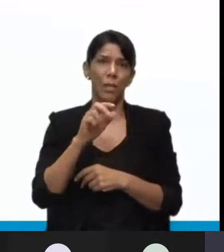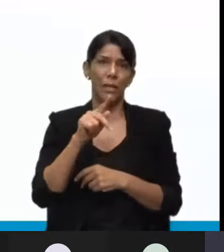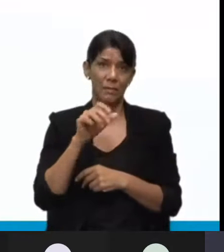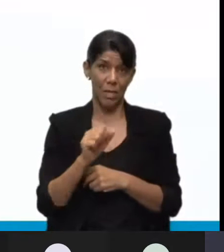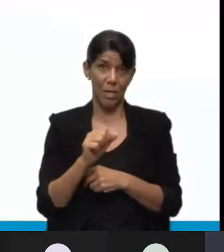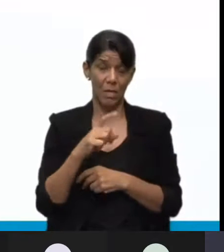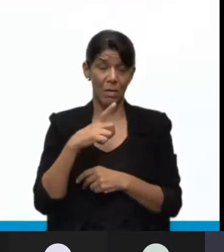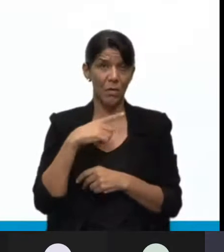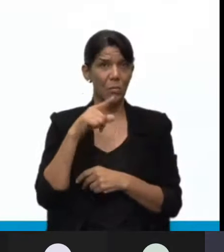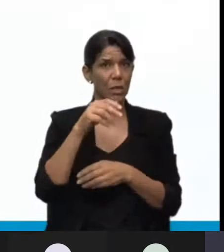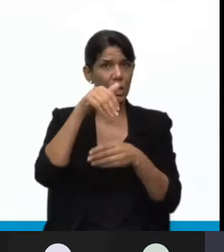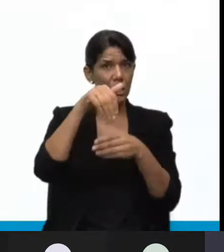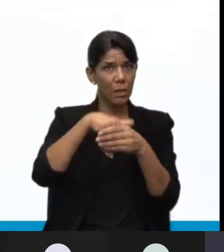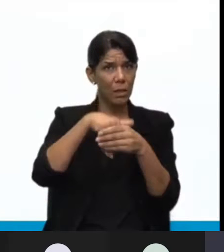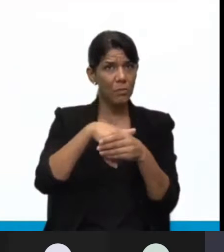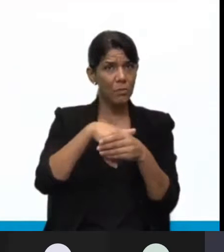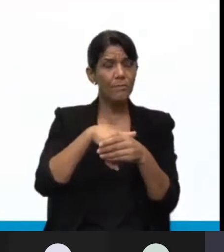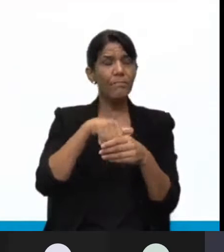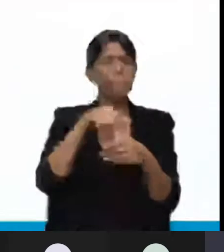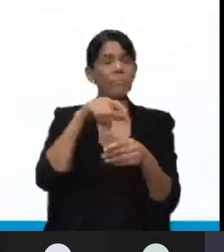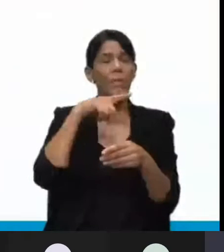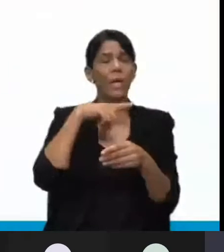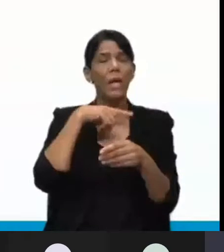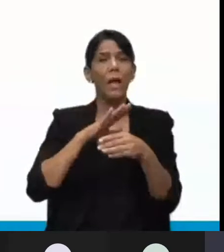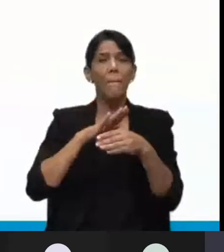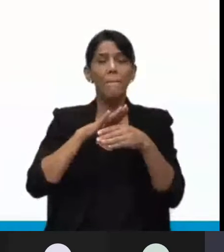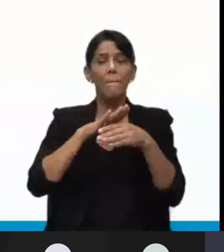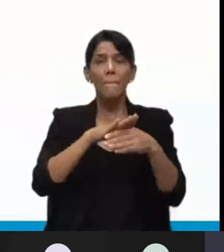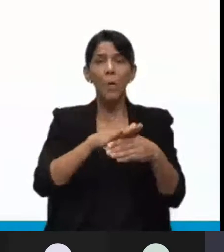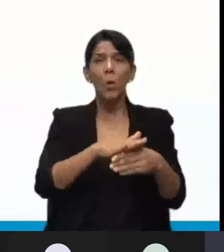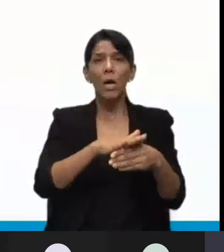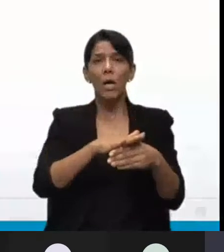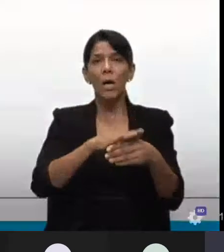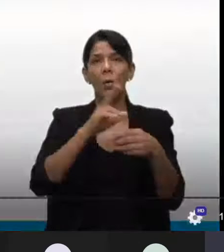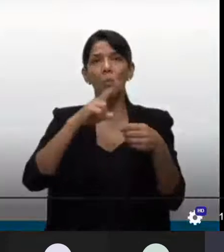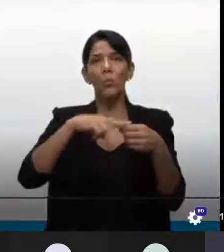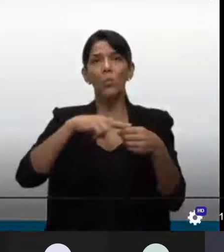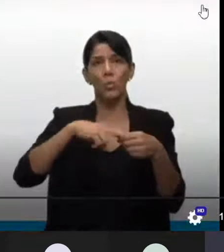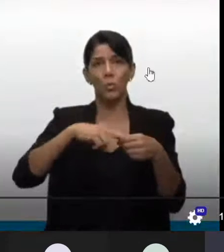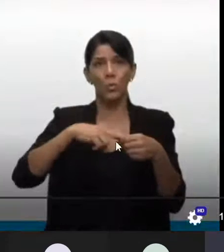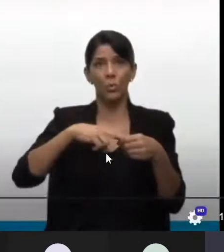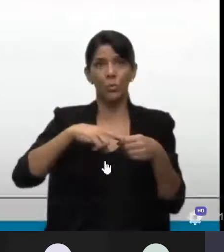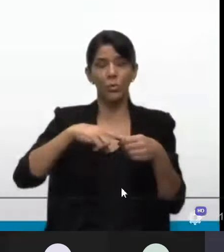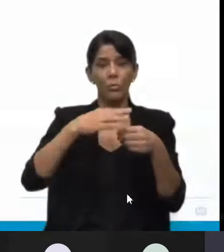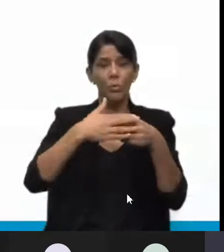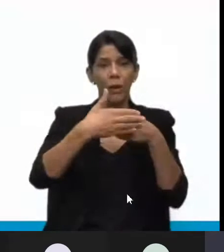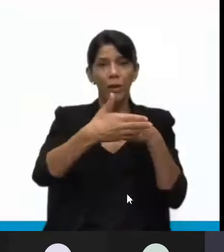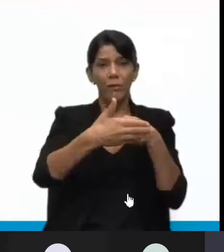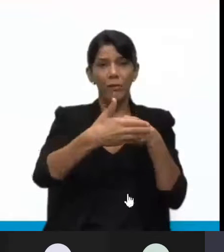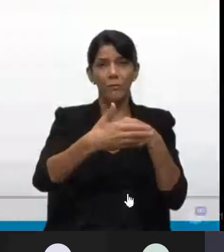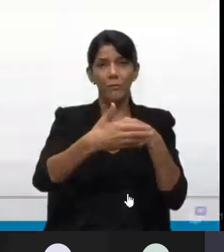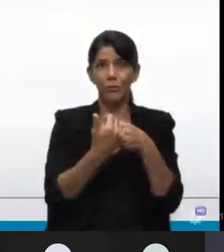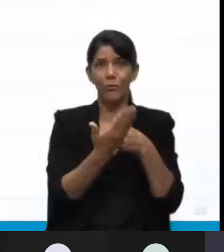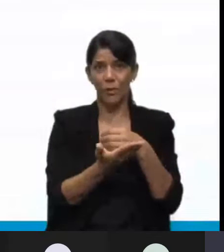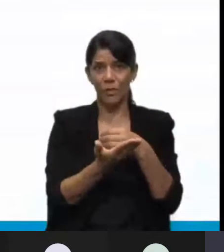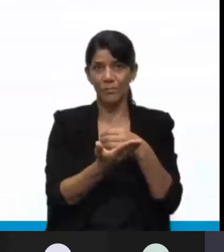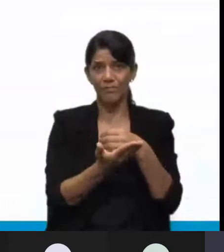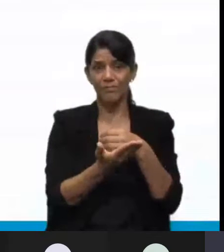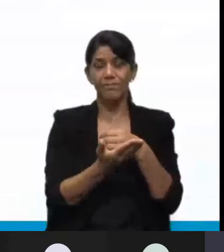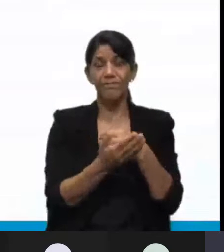como ela ocupa praticamente todo o citoplasma, o que que ela faz? Ela acaba empurrando o núcleo ali para a periferia.